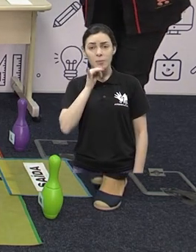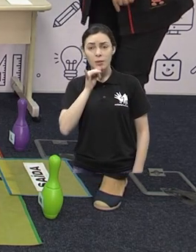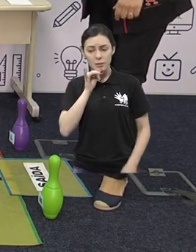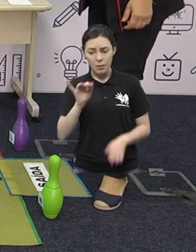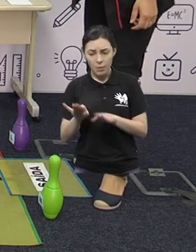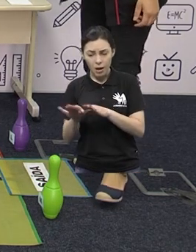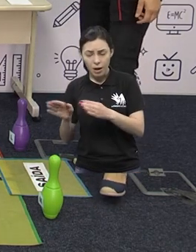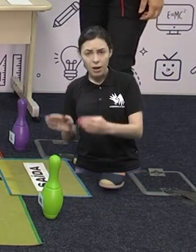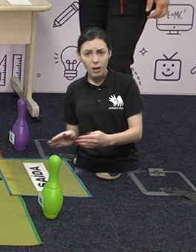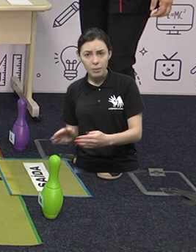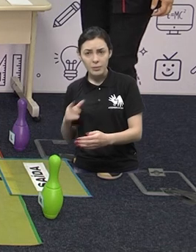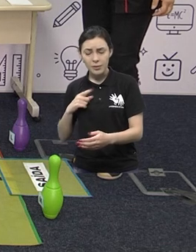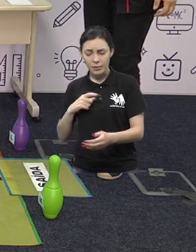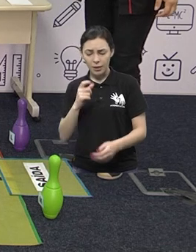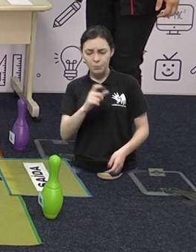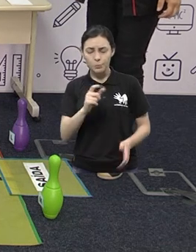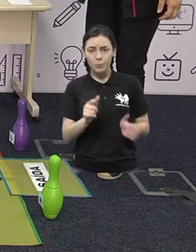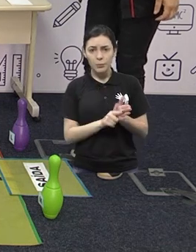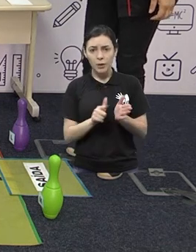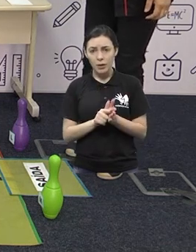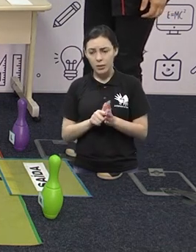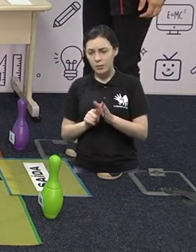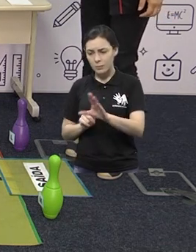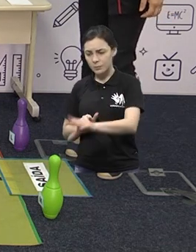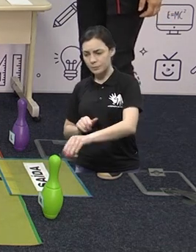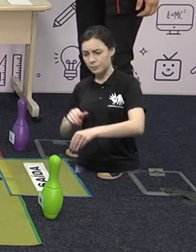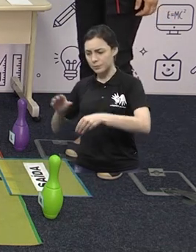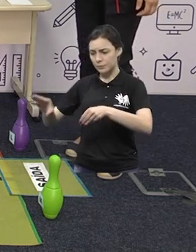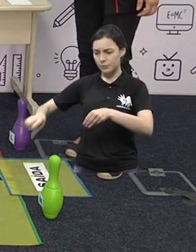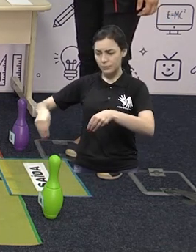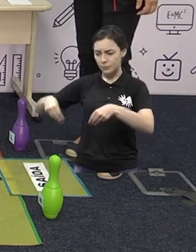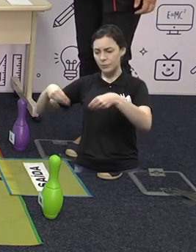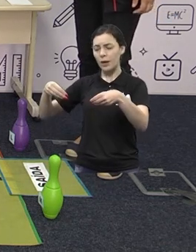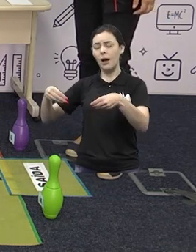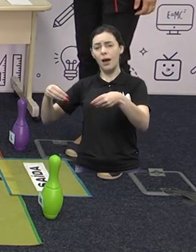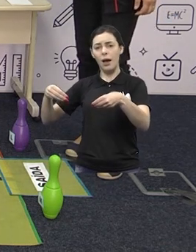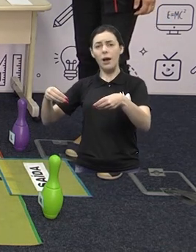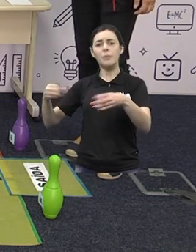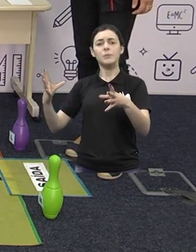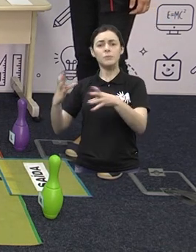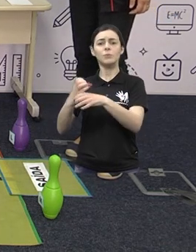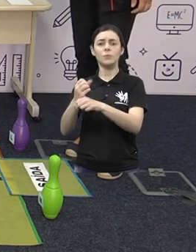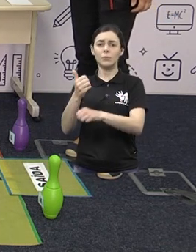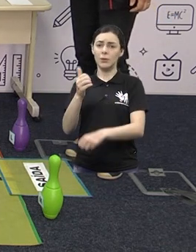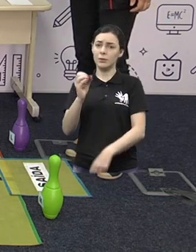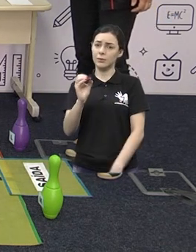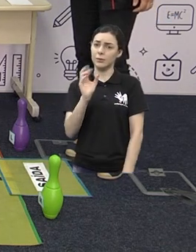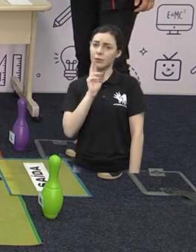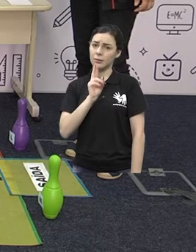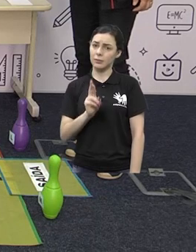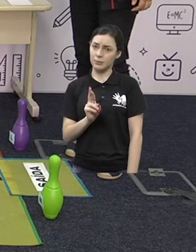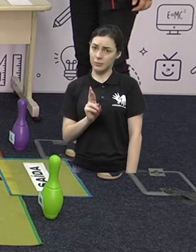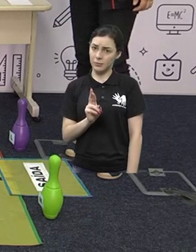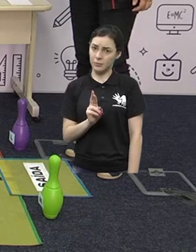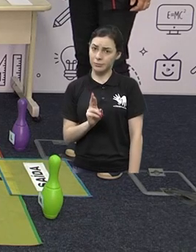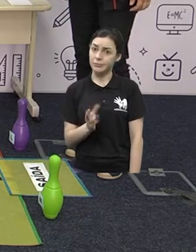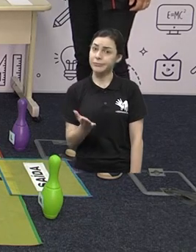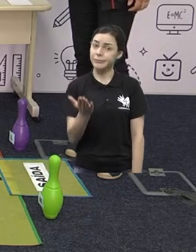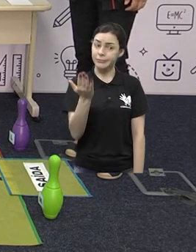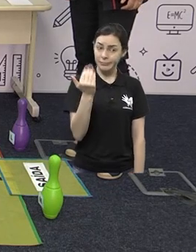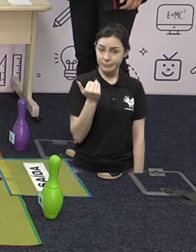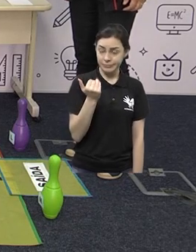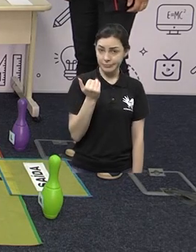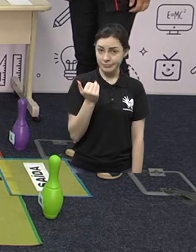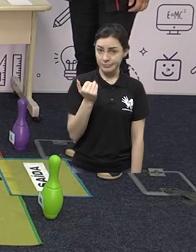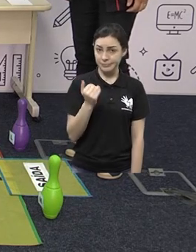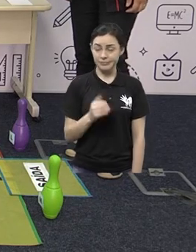se pegar fichas numéricas que somem, né, que juntem o total 10 no final.